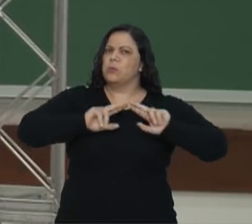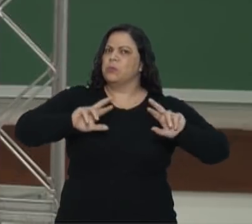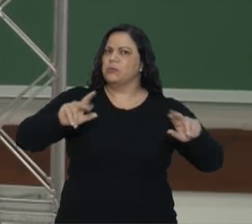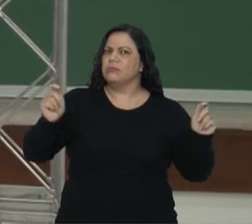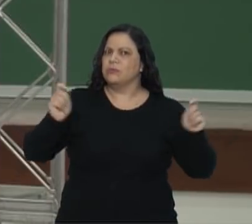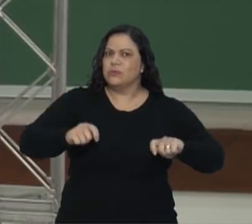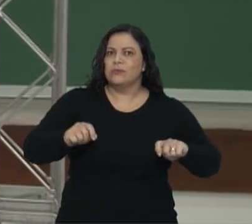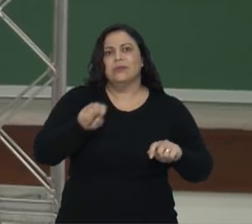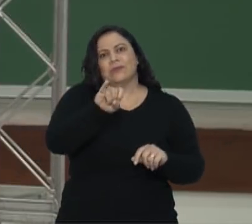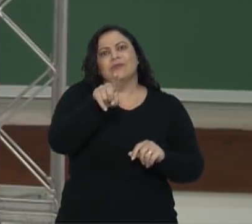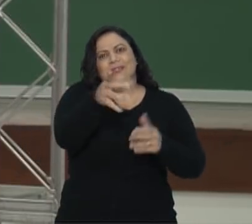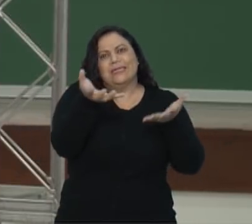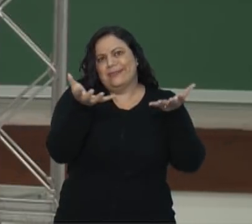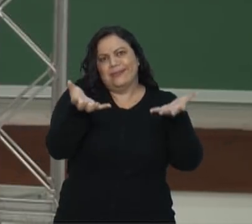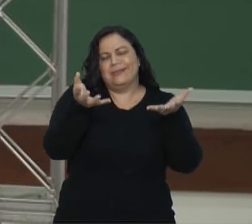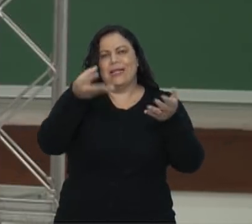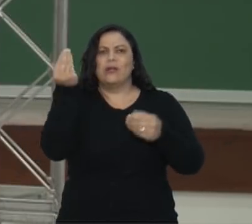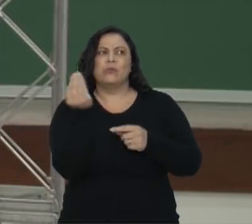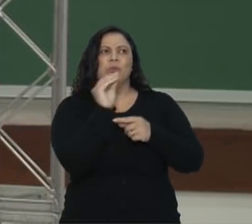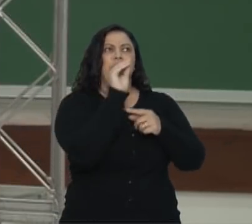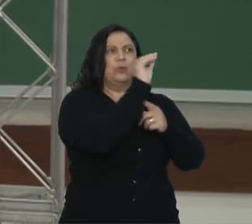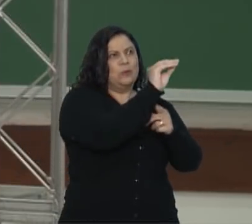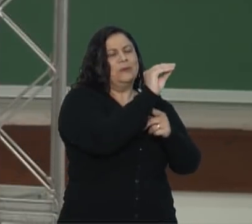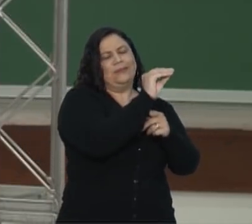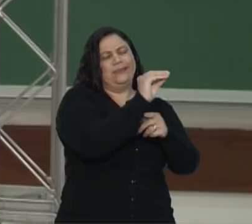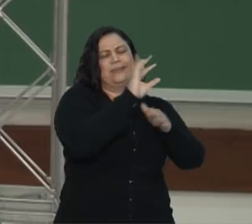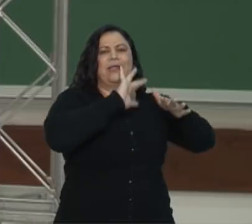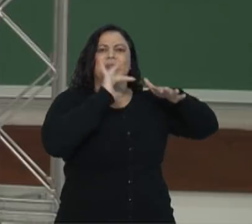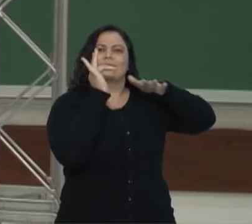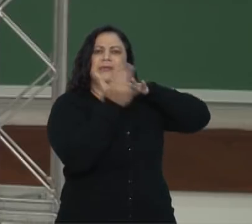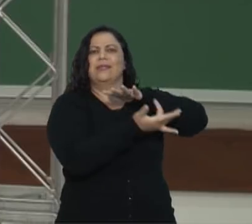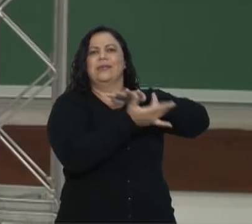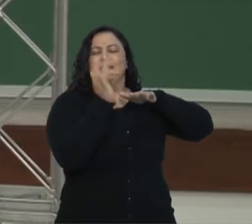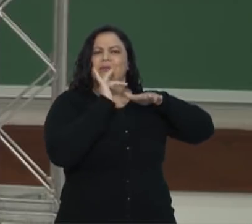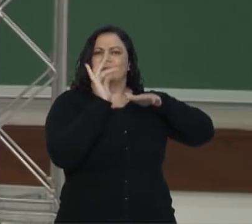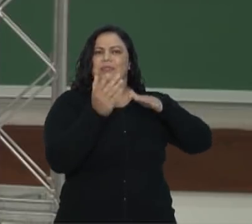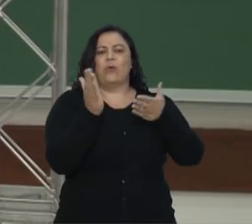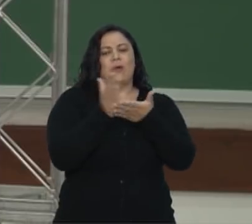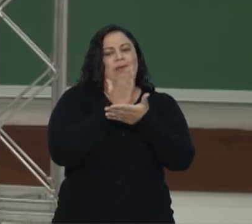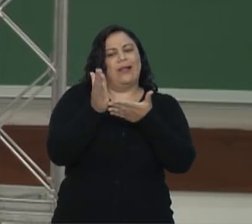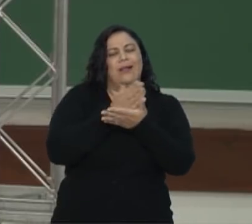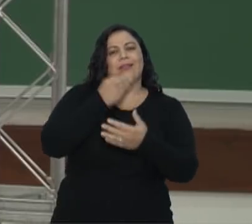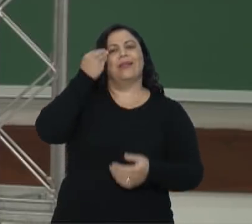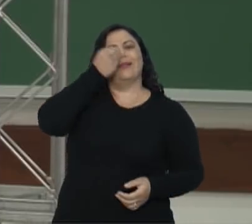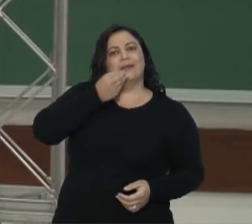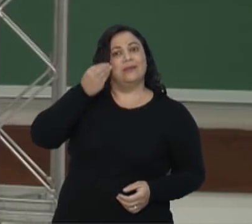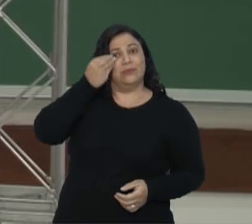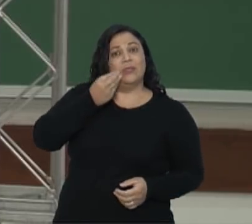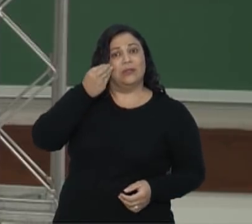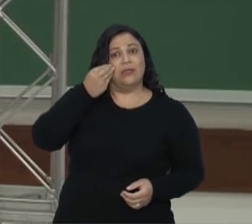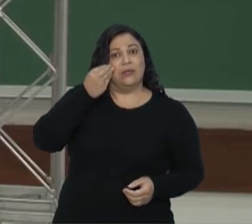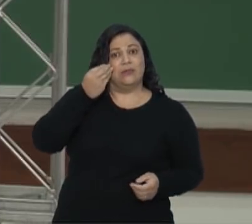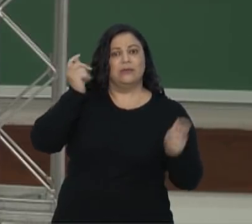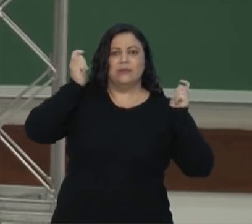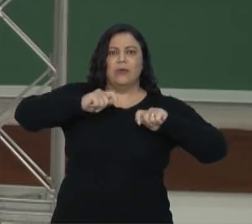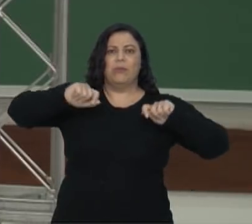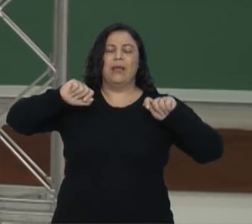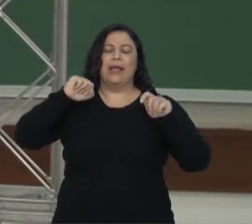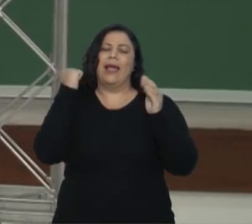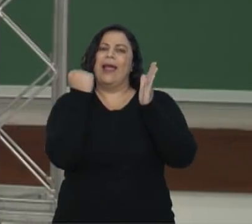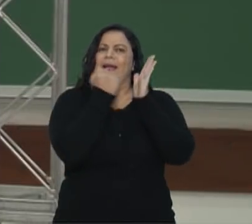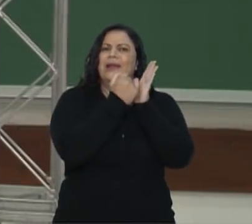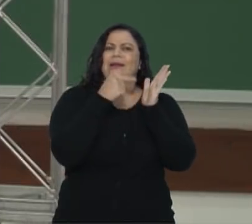se vocês quiserem postar nas redes sociais o caderno, as experiências, marca para todo mundo